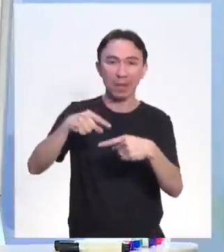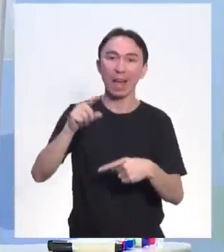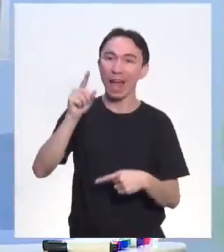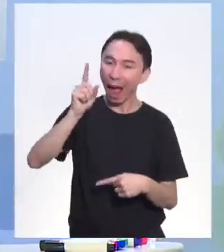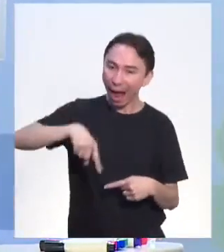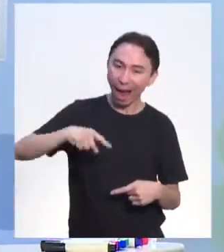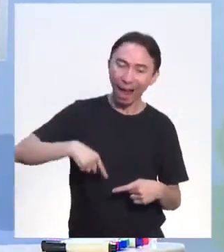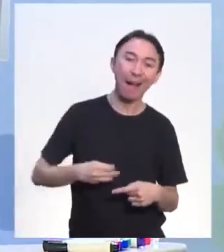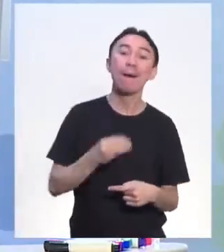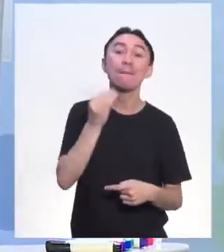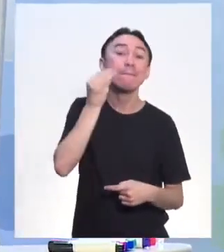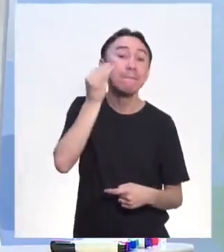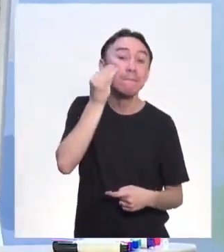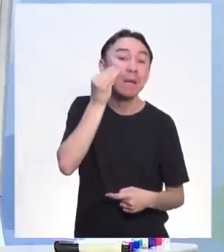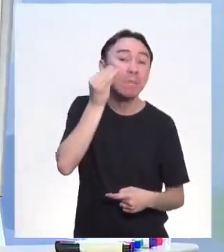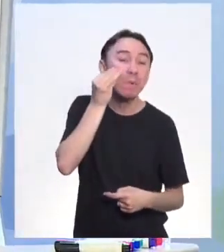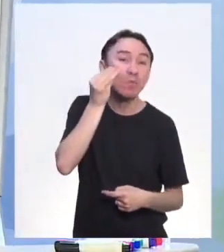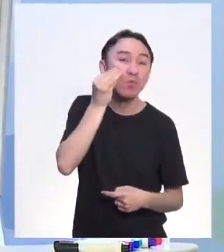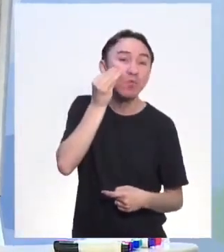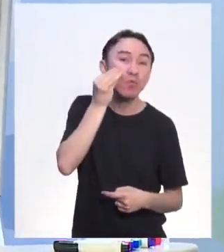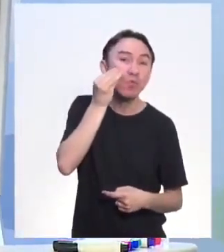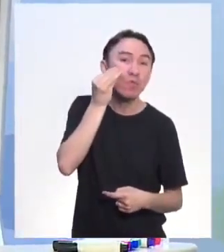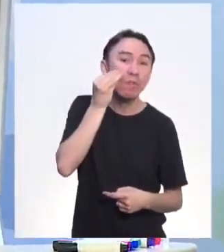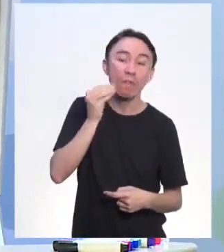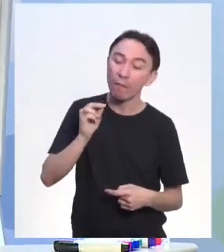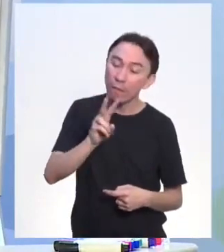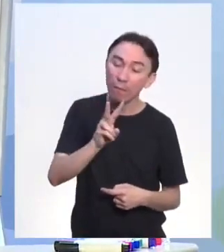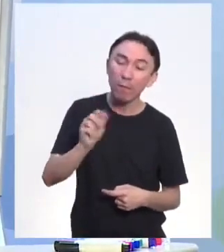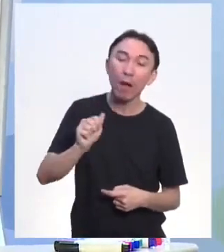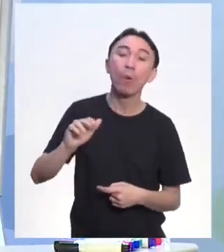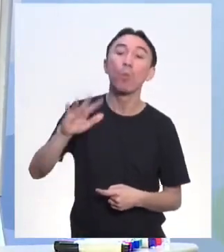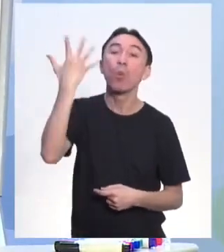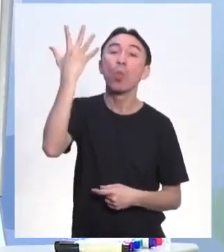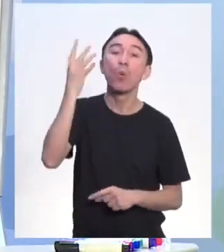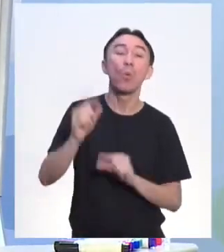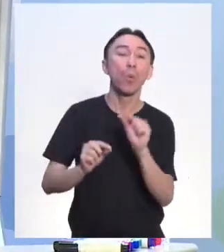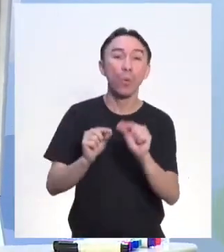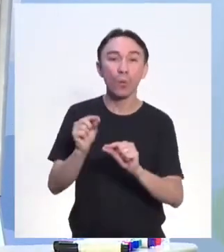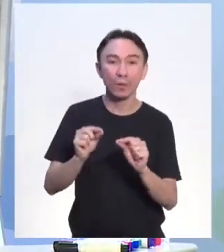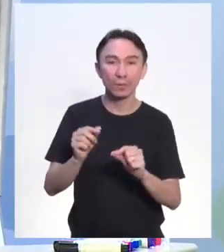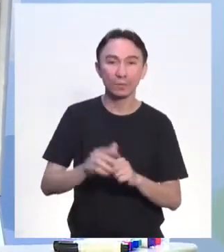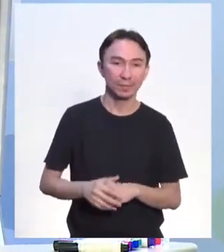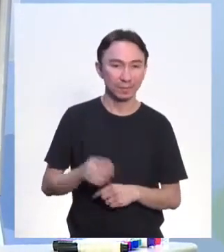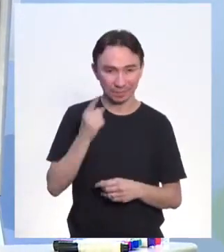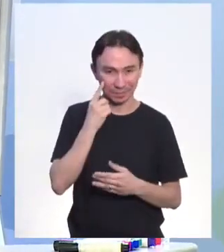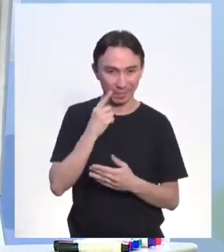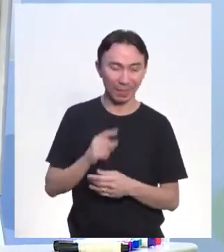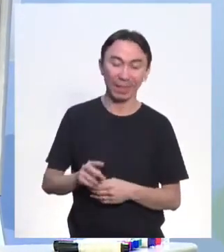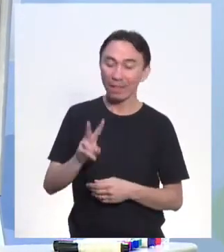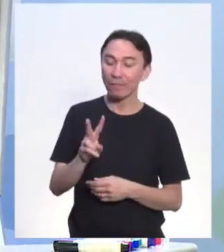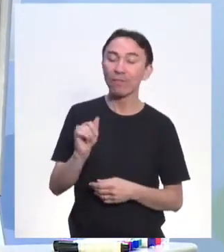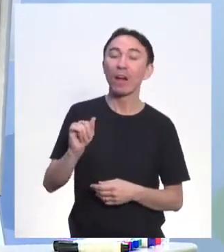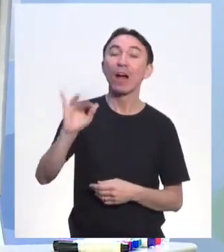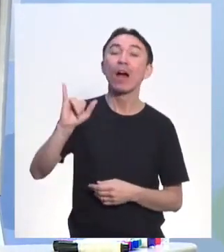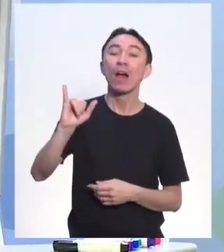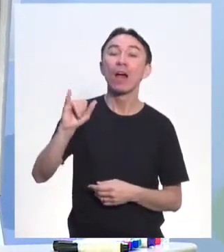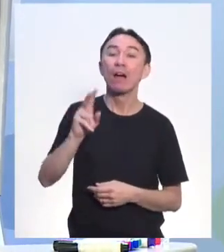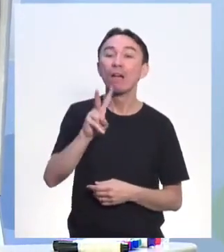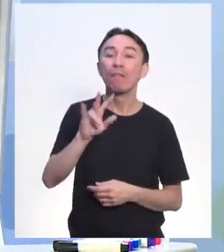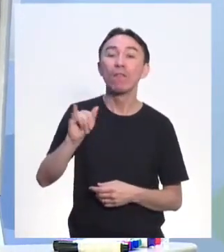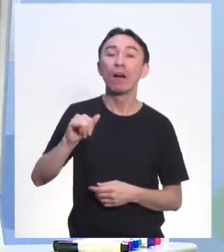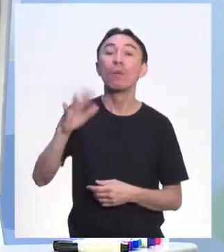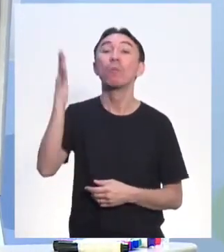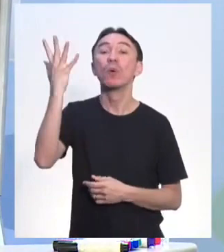experimento aleatório. O que vai acontecer? A gente vai lançar... Vou escrever lançar em vez de lançamento. Lançar